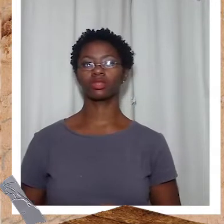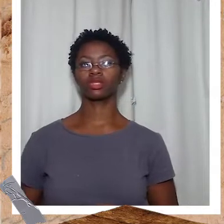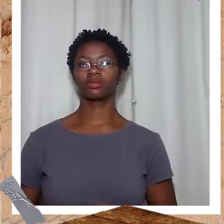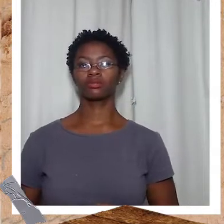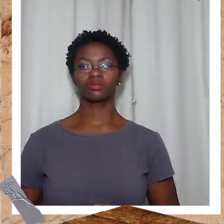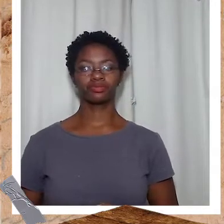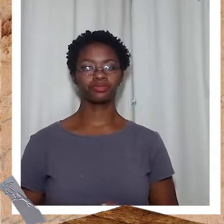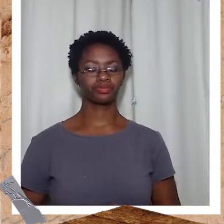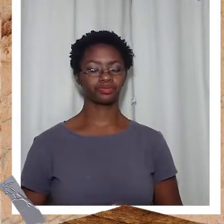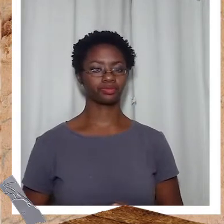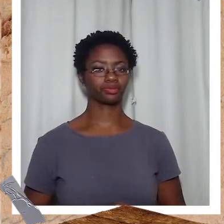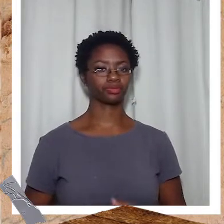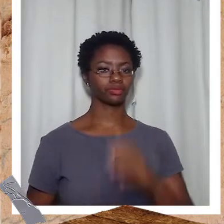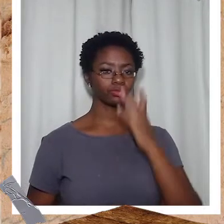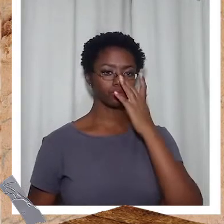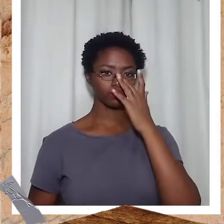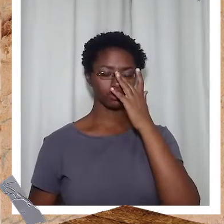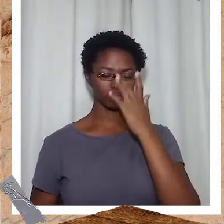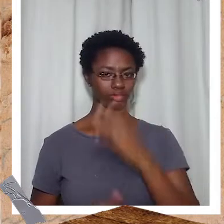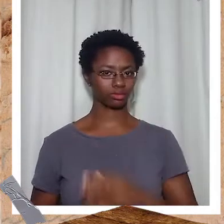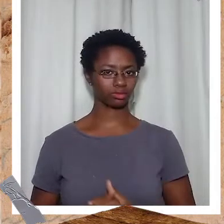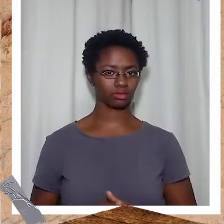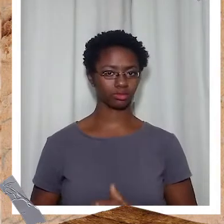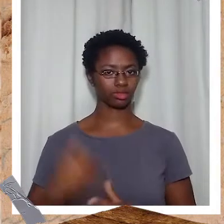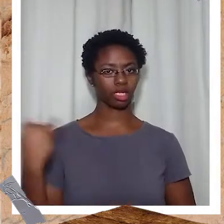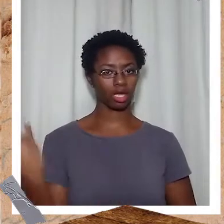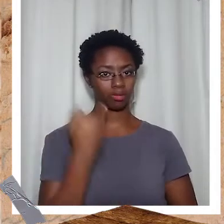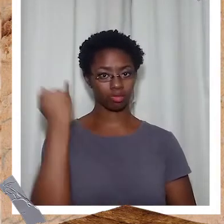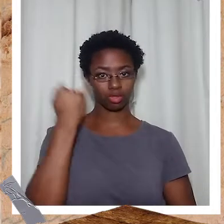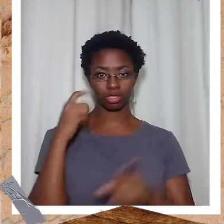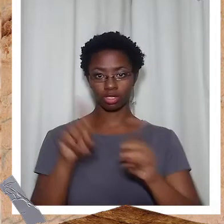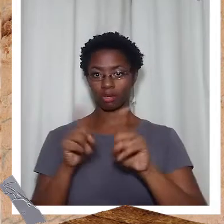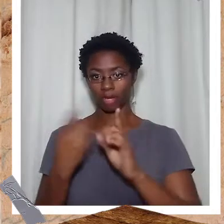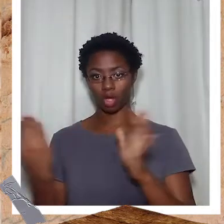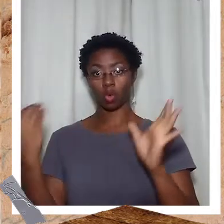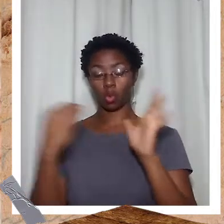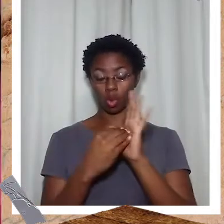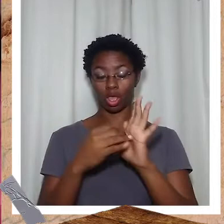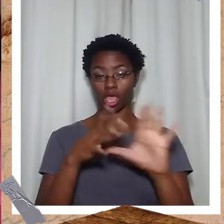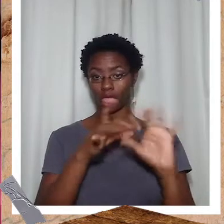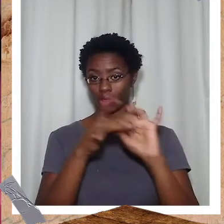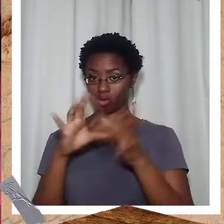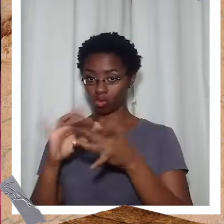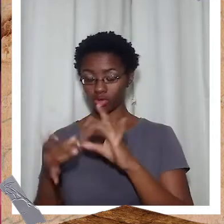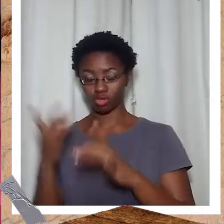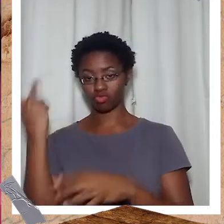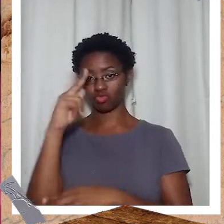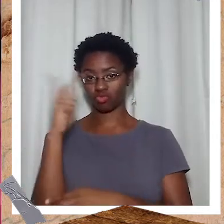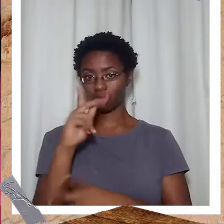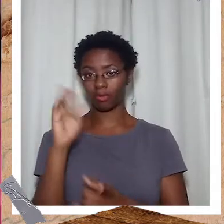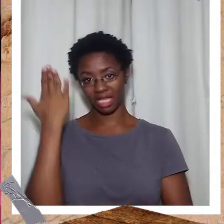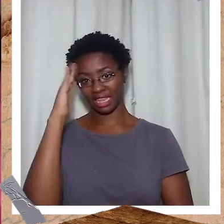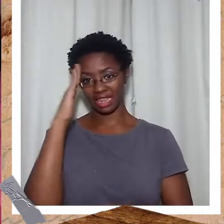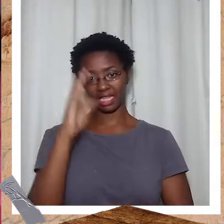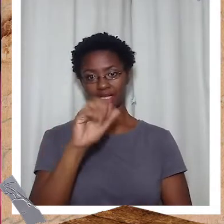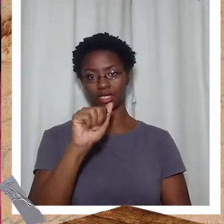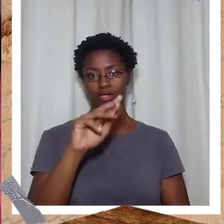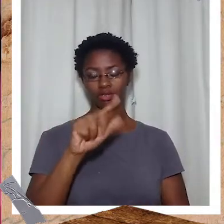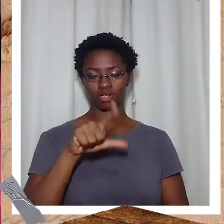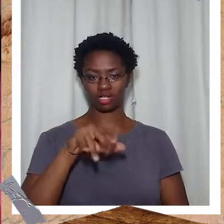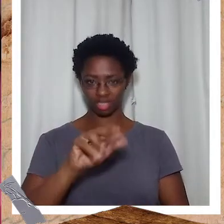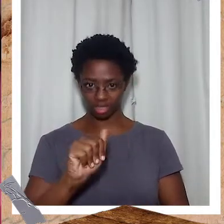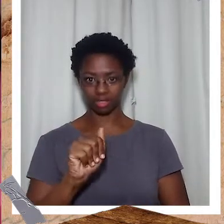Vale a pena a gente historicizar uma questão muito importante para entender a Carolina. A narrativa oficial é que Carolina